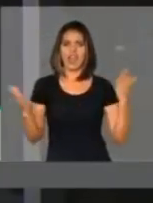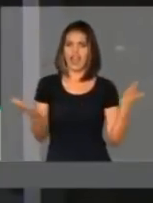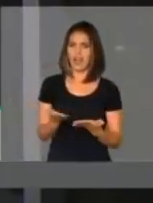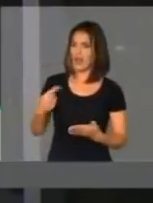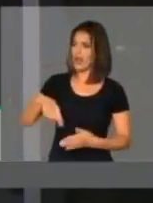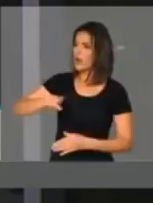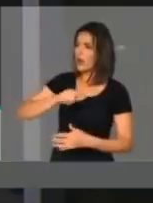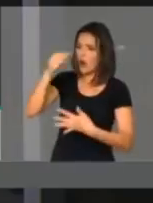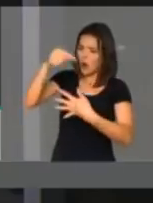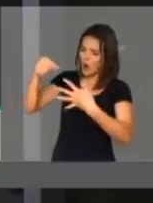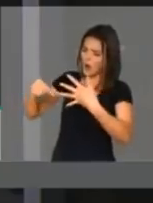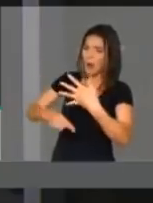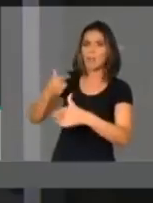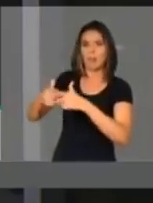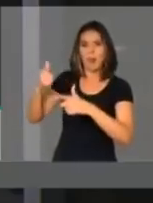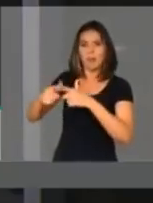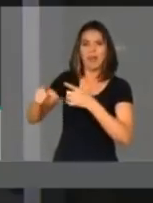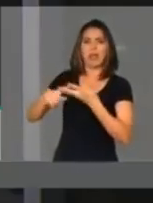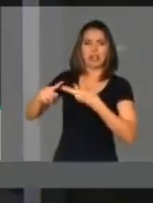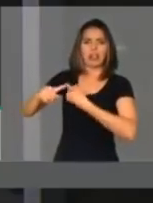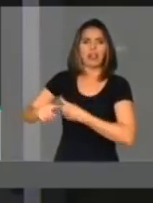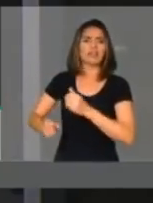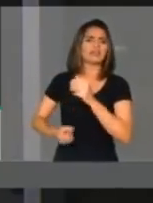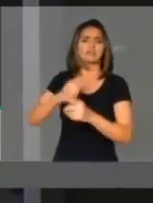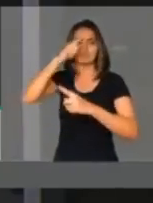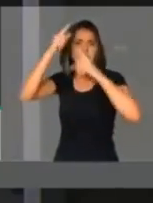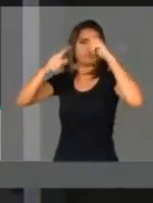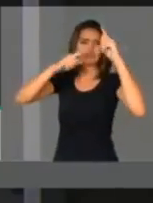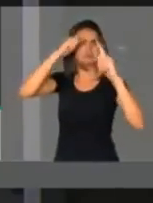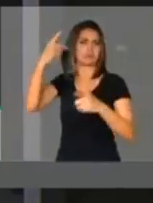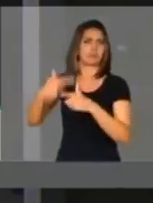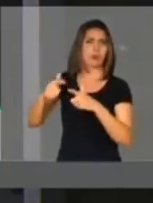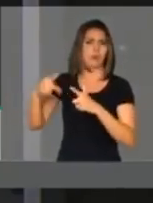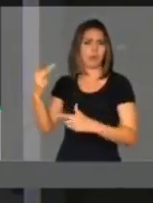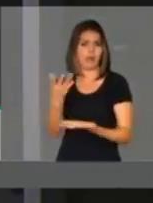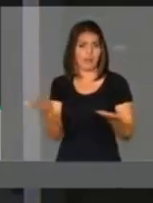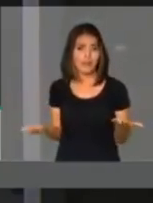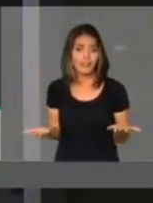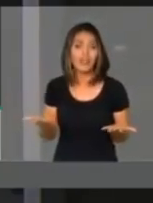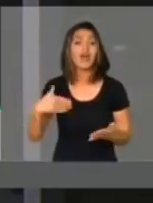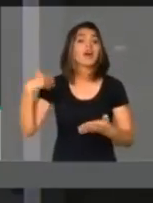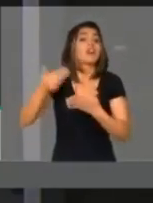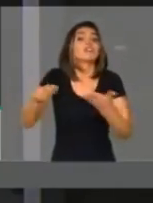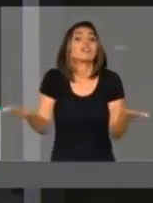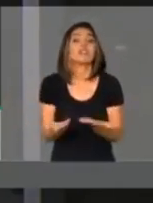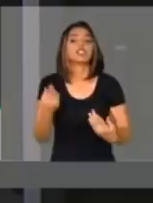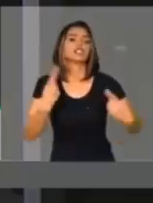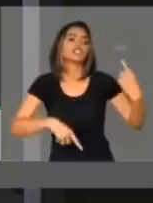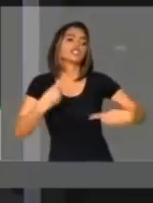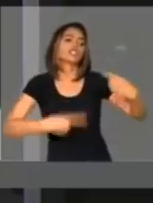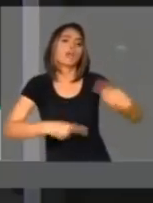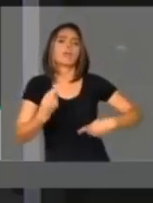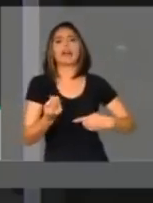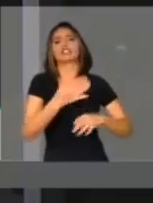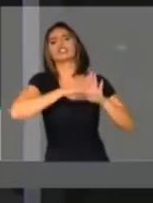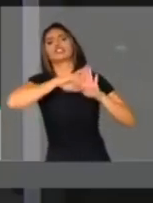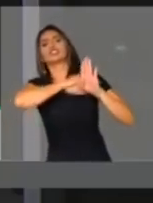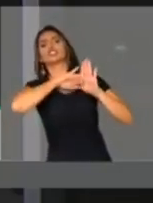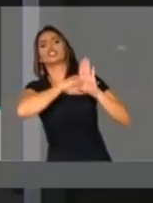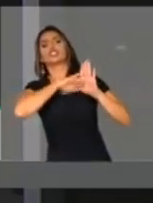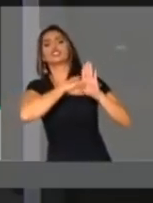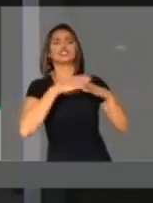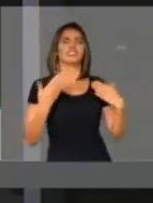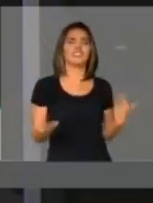agora arranjaram outros e outros problemas e continuam arranjando problemas. Até quando vocês vão continuar levando esse debate de forma, de demagogia,